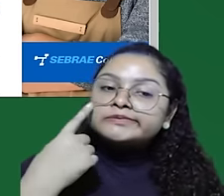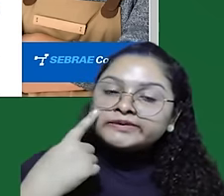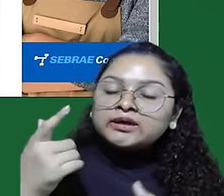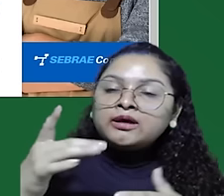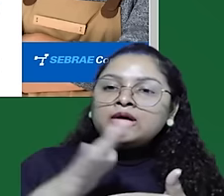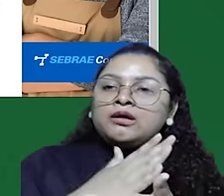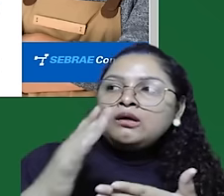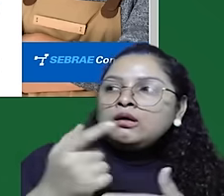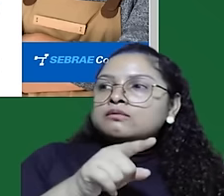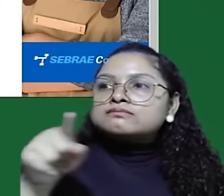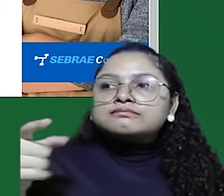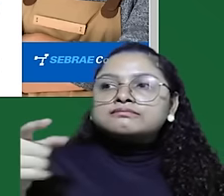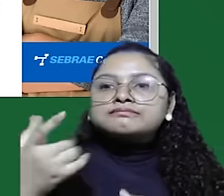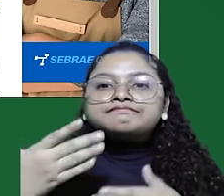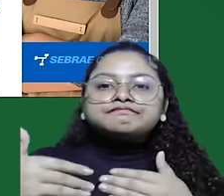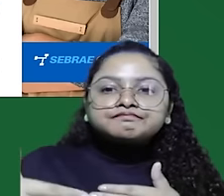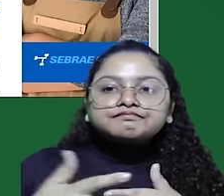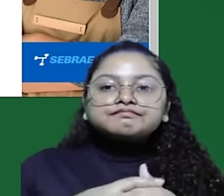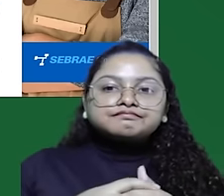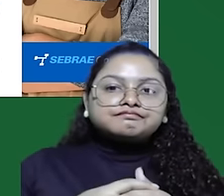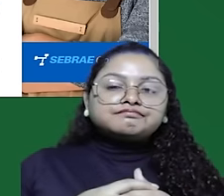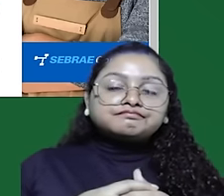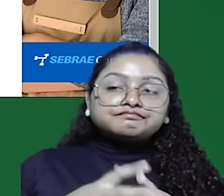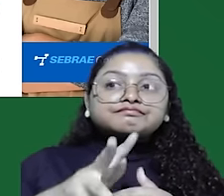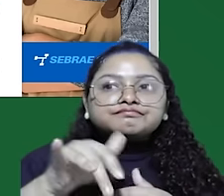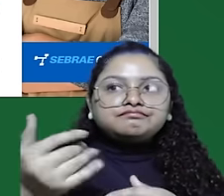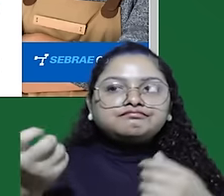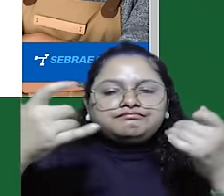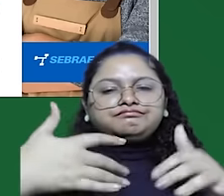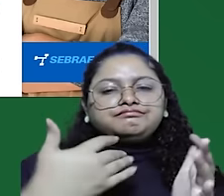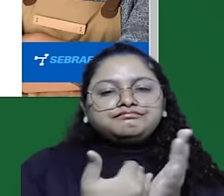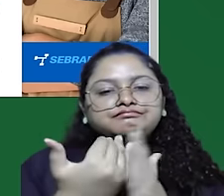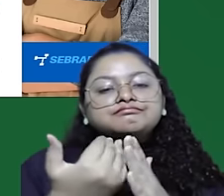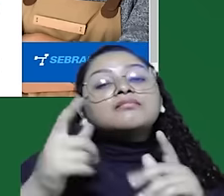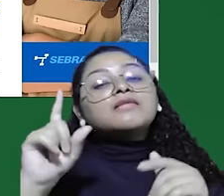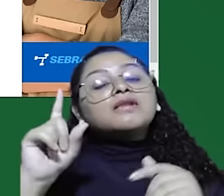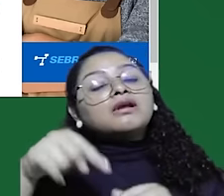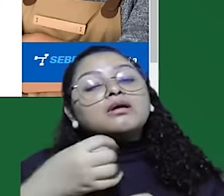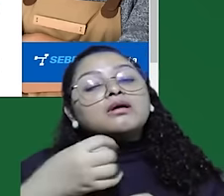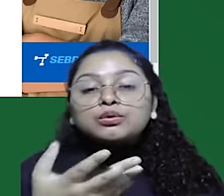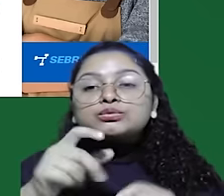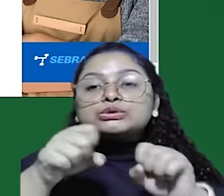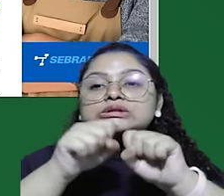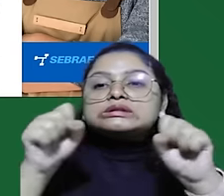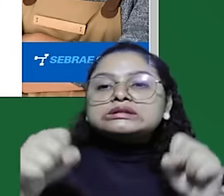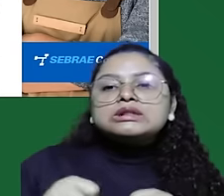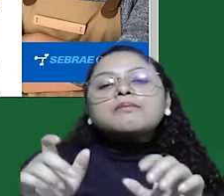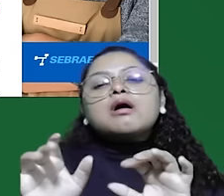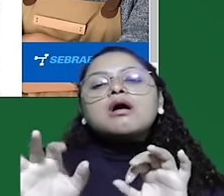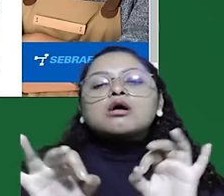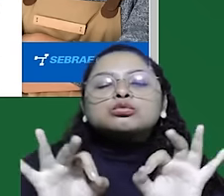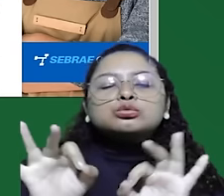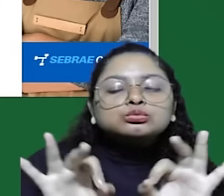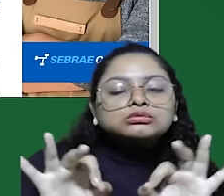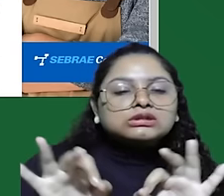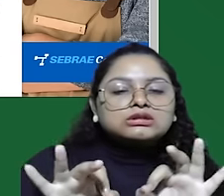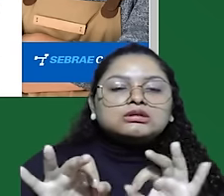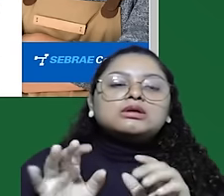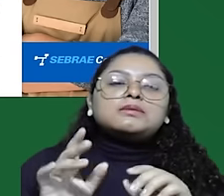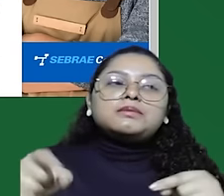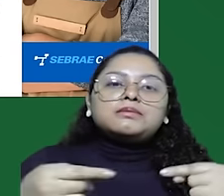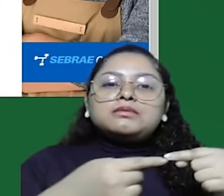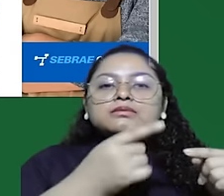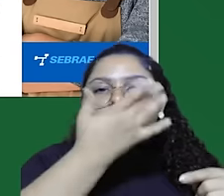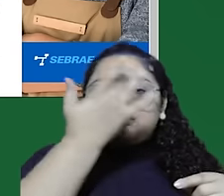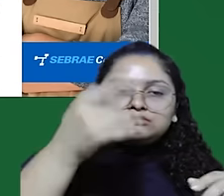nossos colegas mais adiante Possivelmente vai trazer seria legal a gente deixar o sistema mais ajustado também pro produtor rural Então a